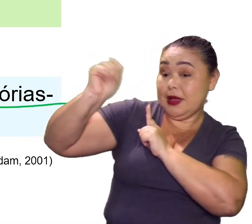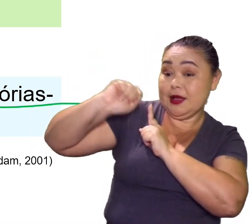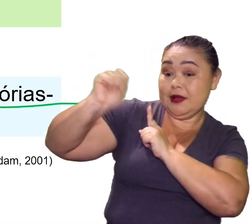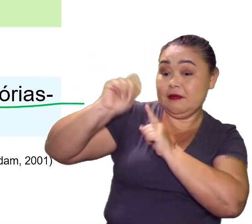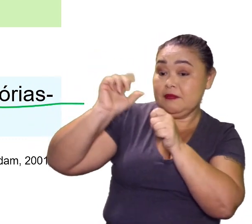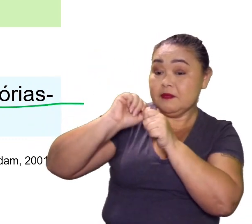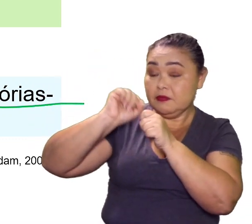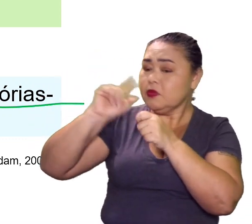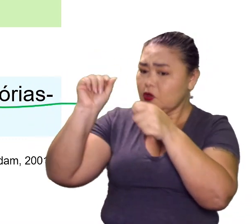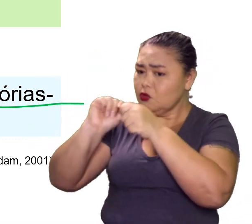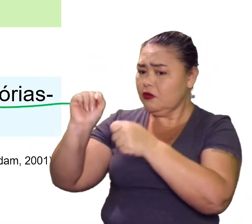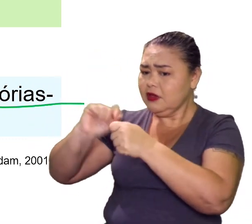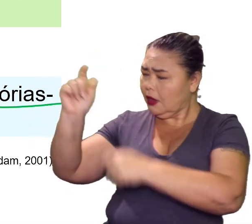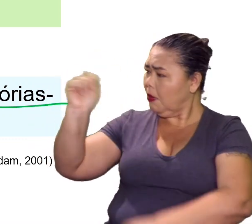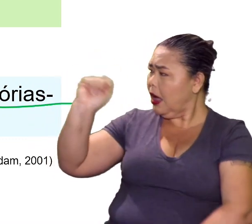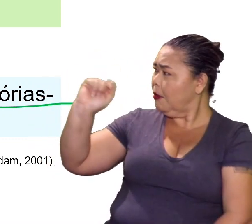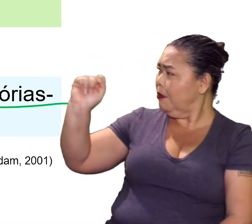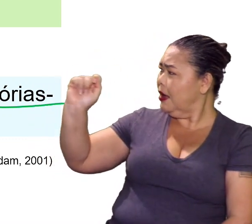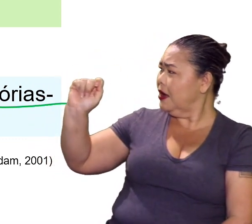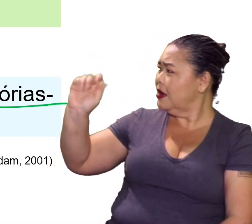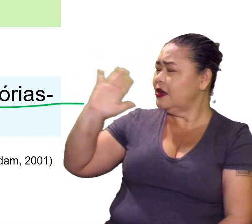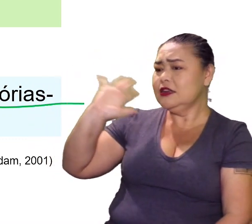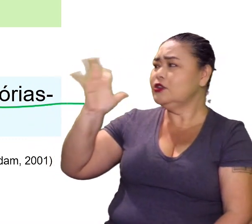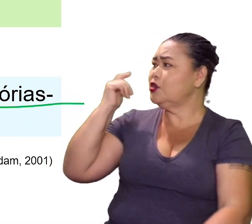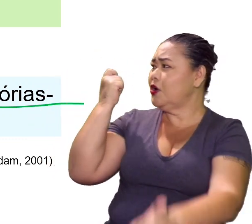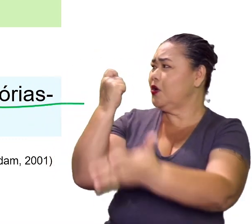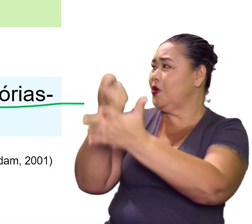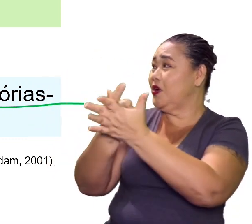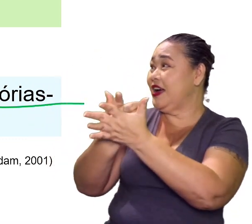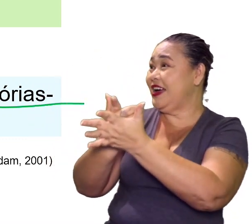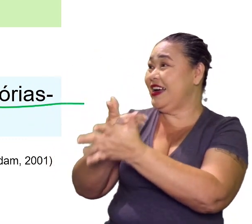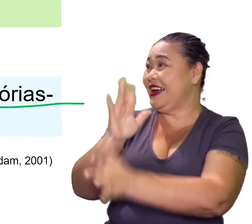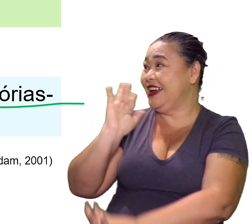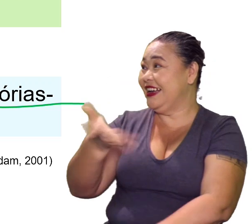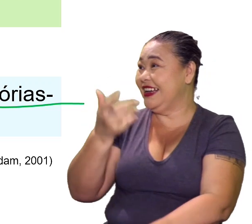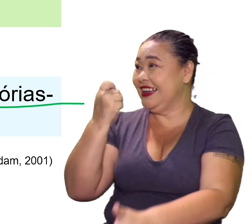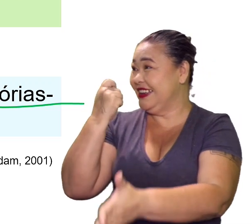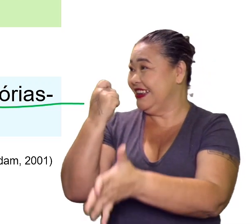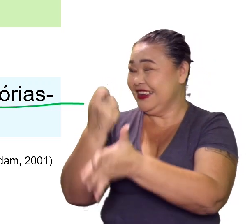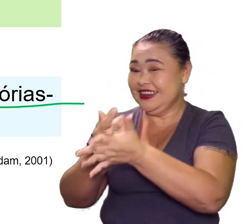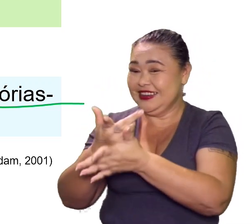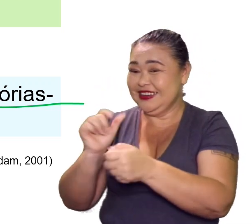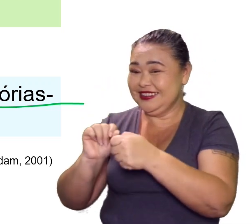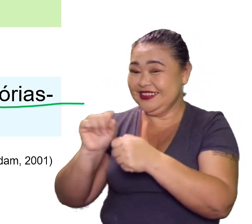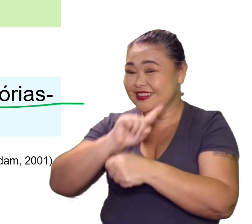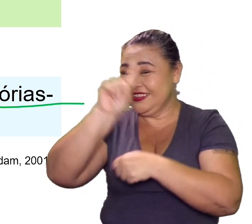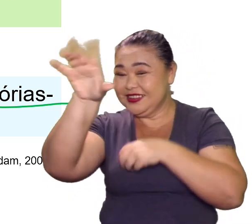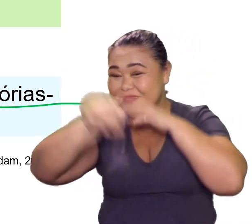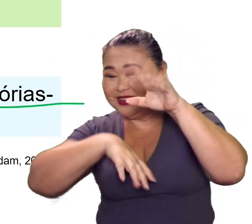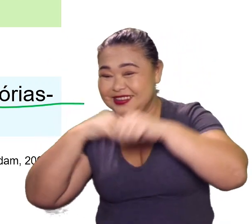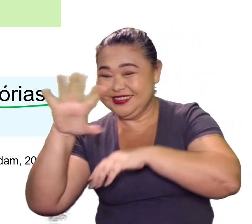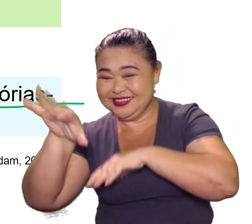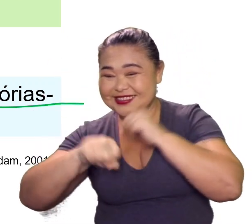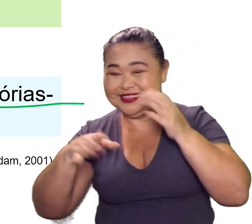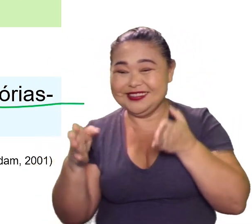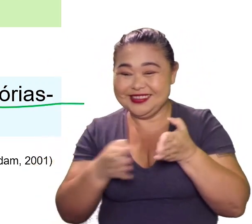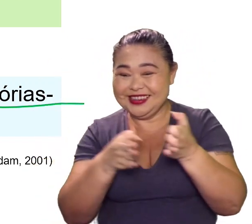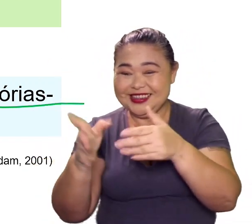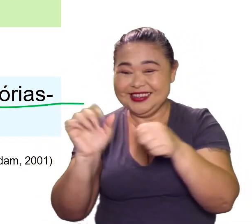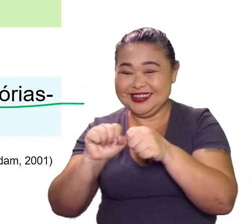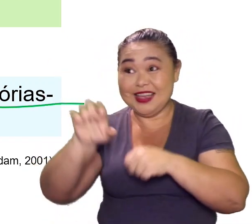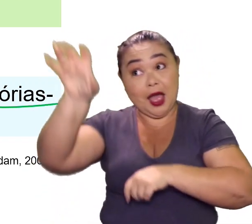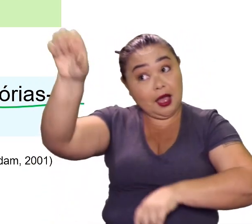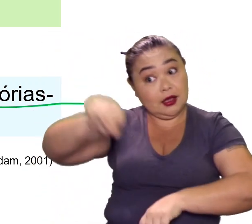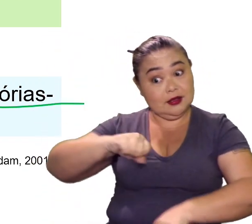fazia papagaio? Fazia, mas eu já comprava beneficiado. Ah, já era. Pensei que tu ia lá na beira do rio buscar, lá no Buritizeiro.